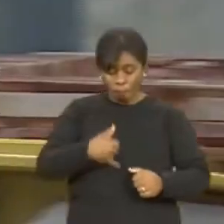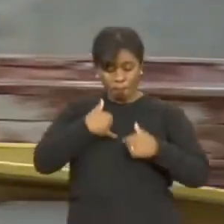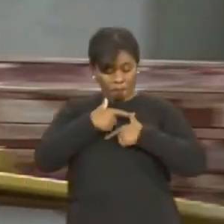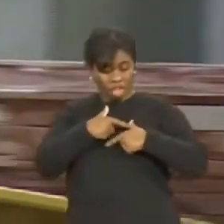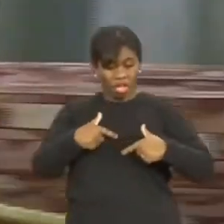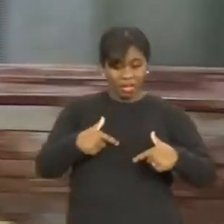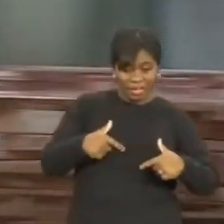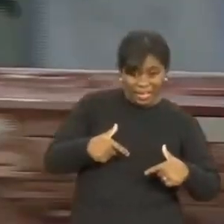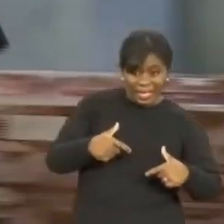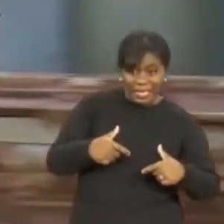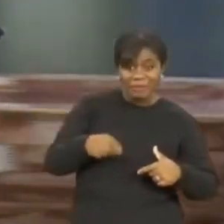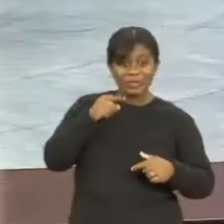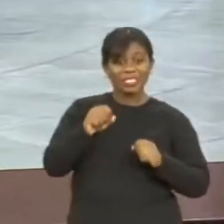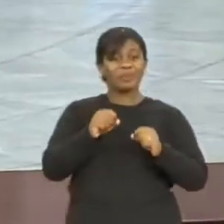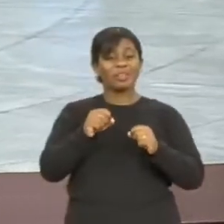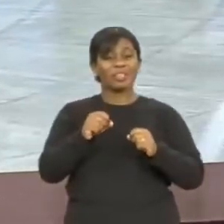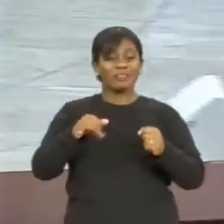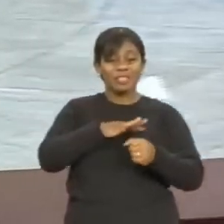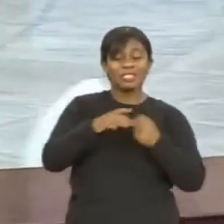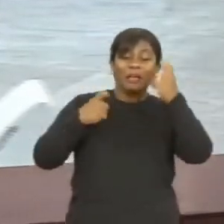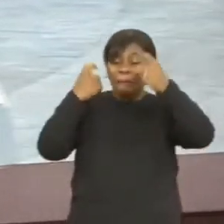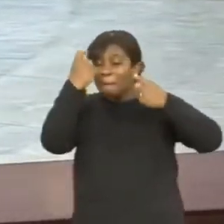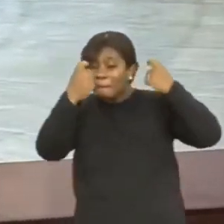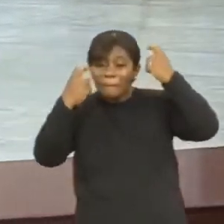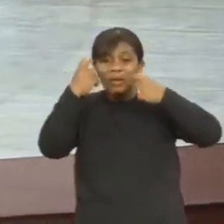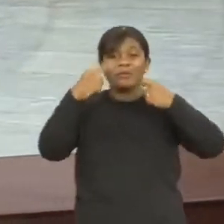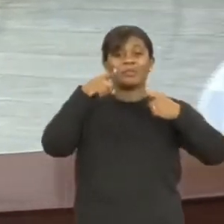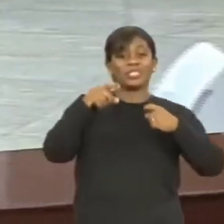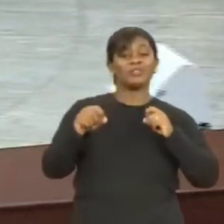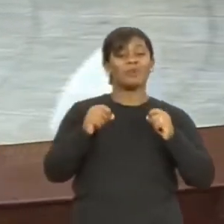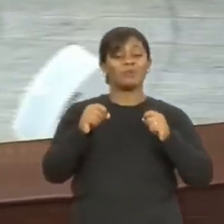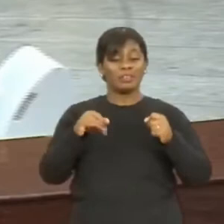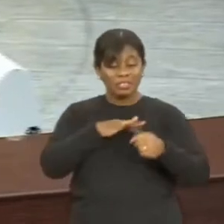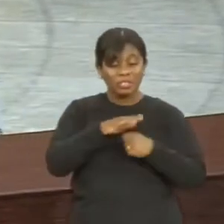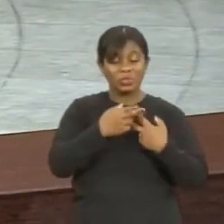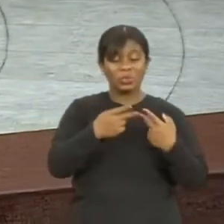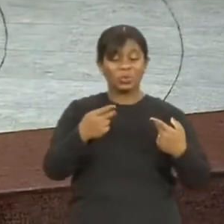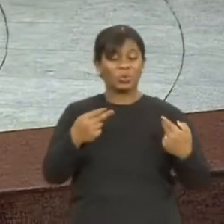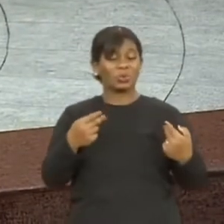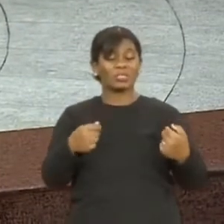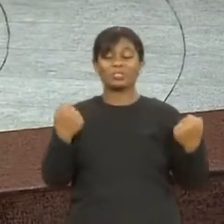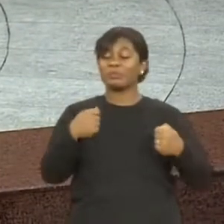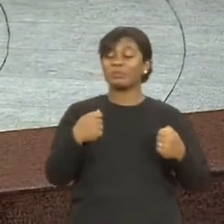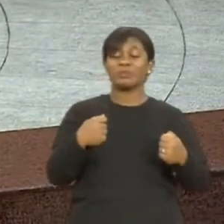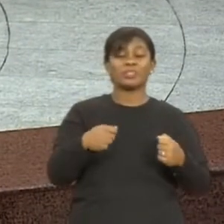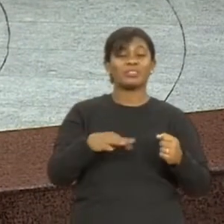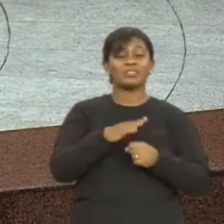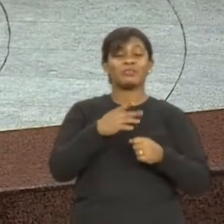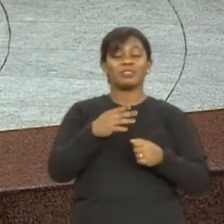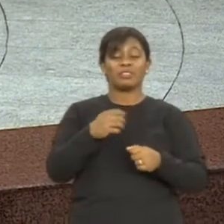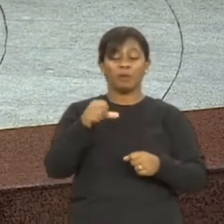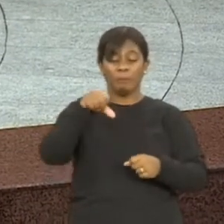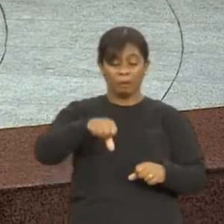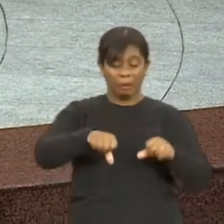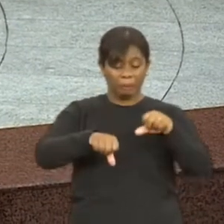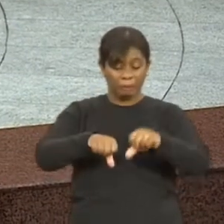si, você vai se encher de preocupações. Você vai se encher do que não deve se encher. E você vai se afundar. E Deus não vai poder